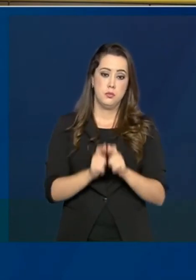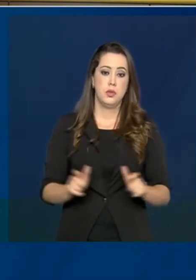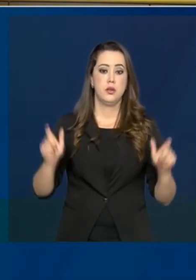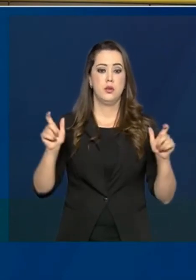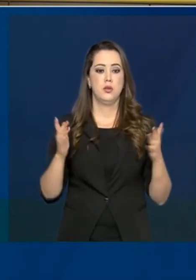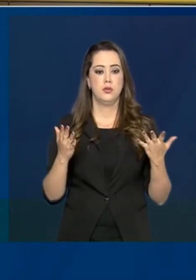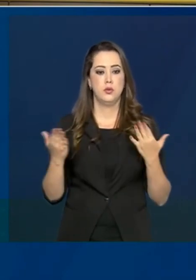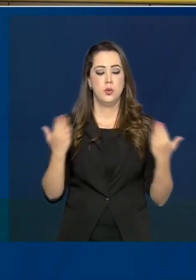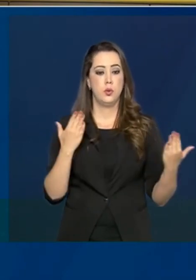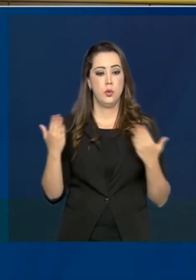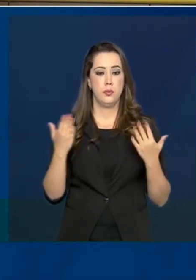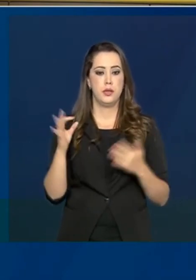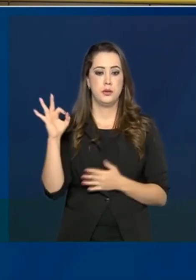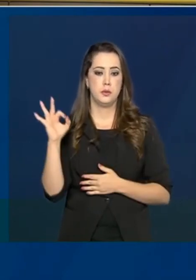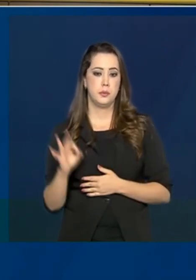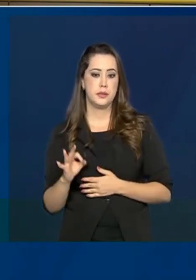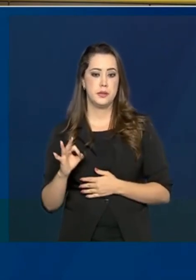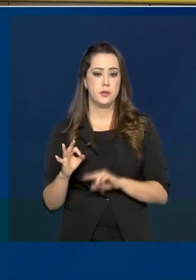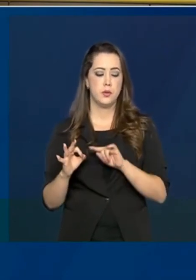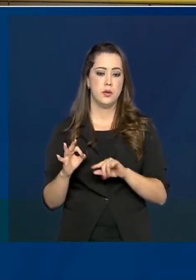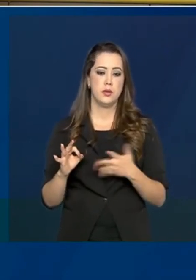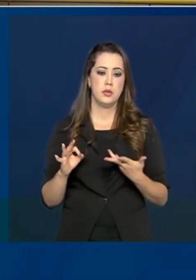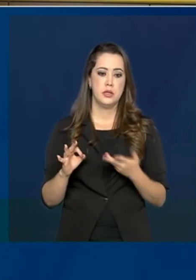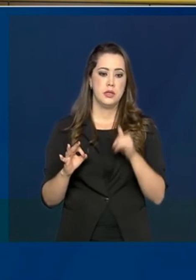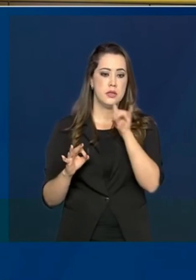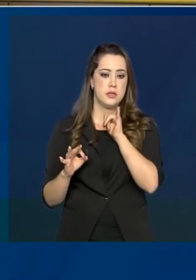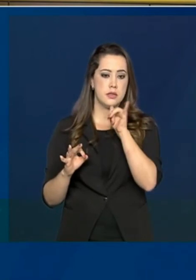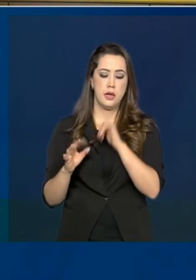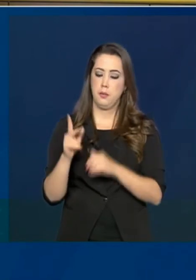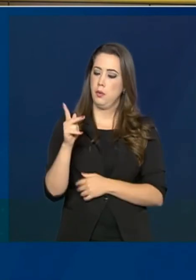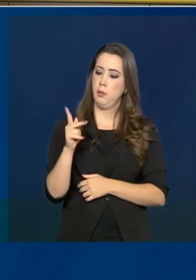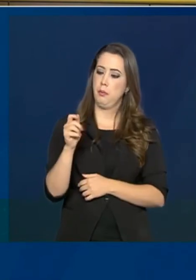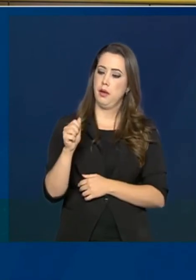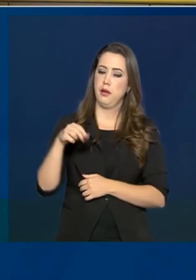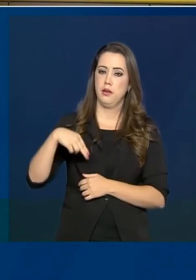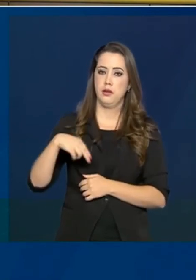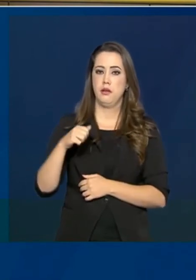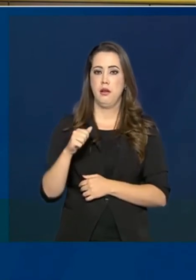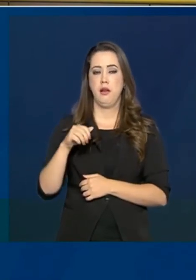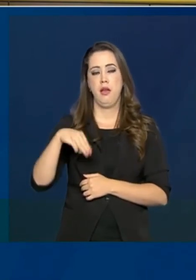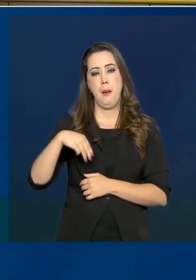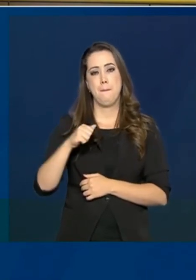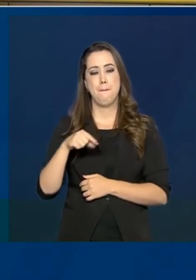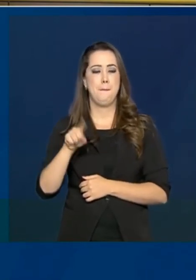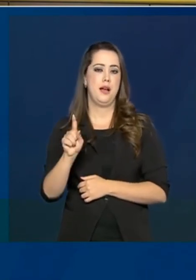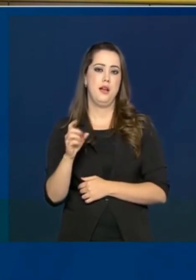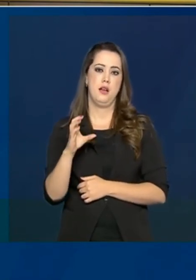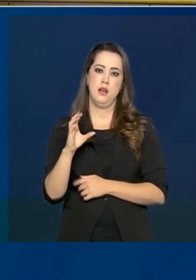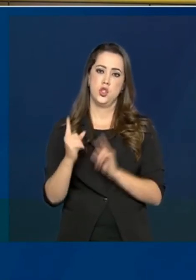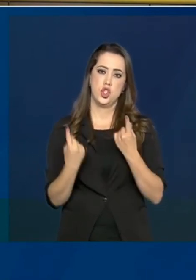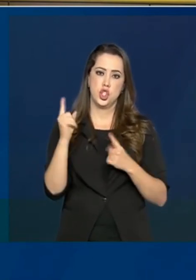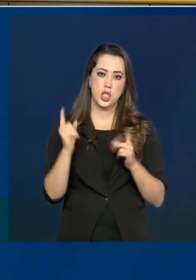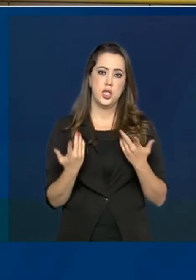maiores em relação à taxa do coeficiente de incidência, como, por exemplo, Panamá, Chile, Kuwait, Peru e o